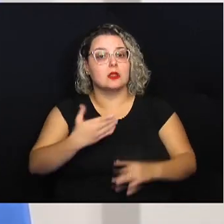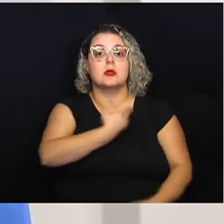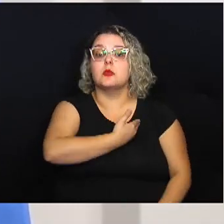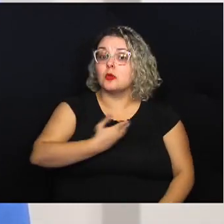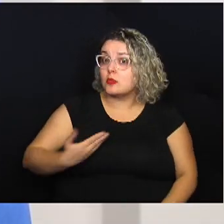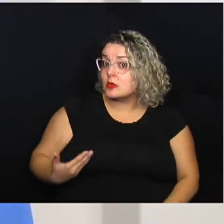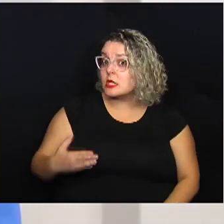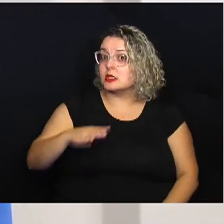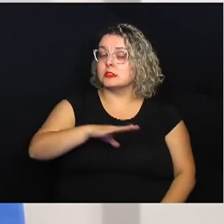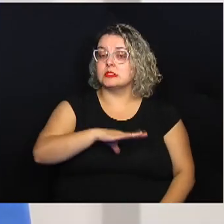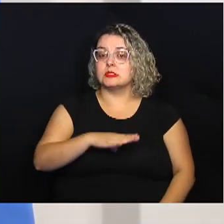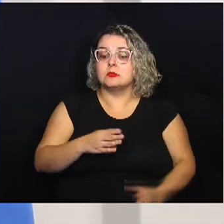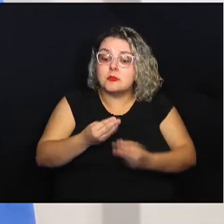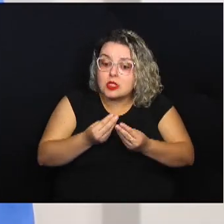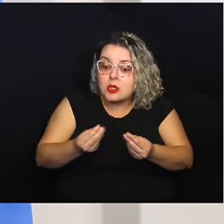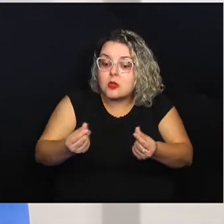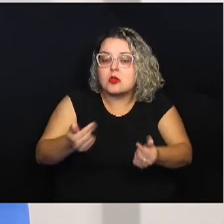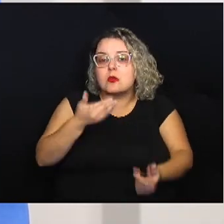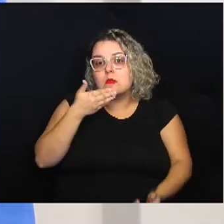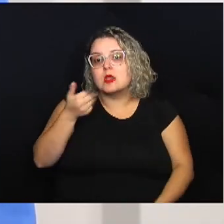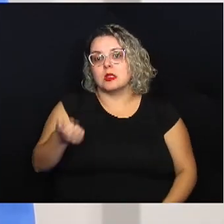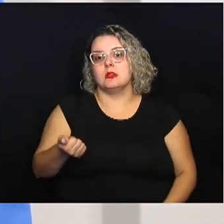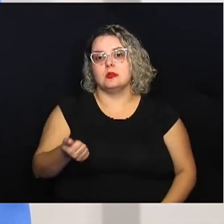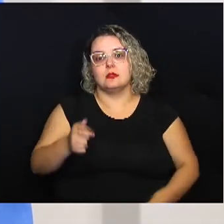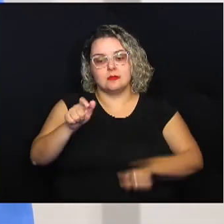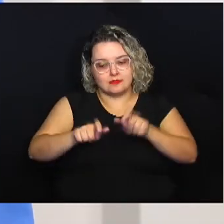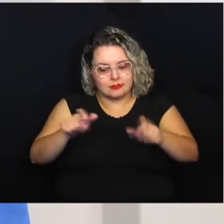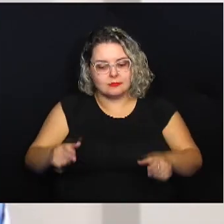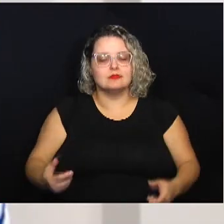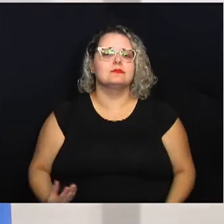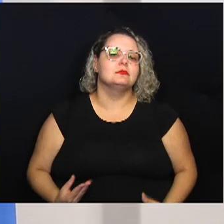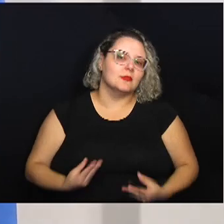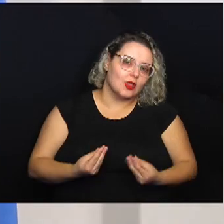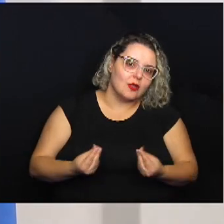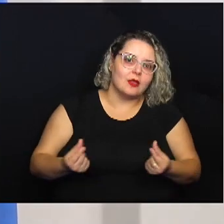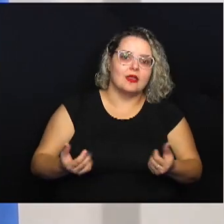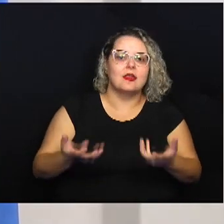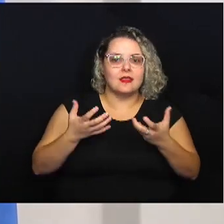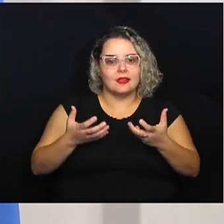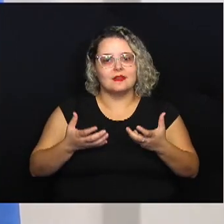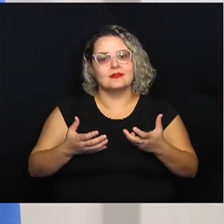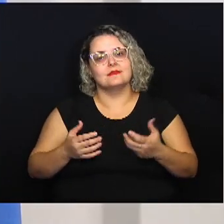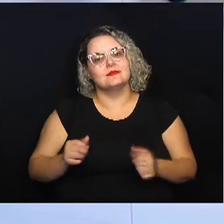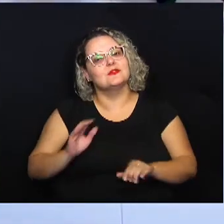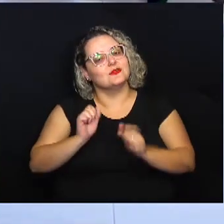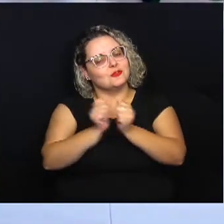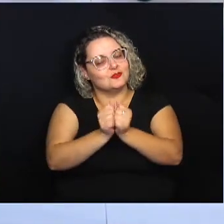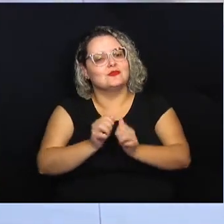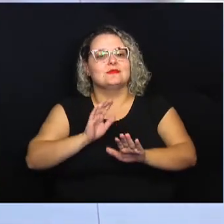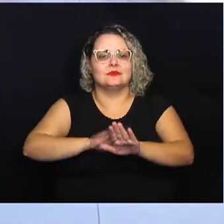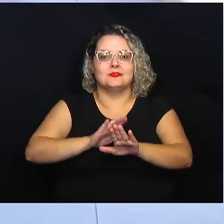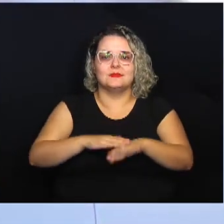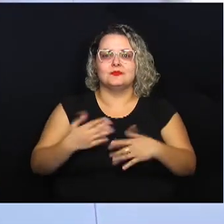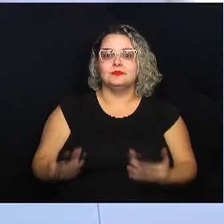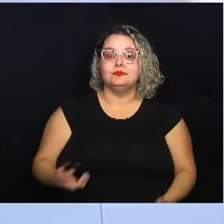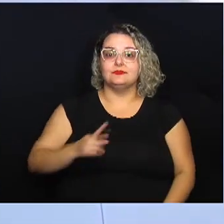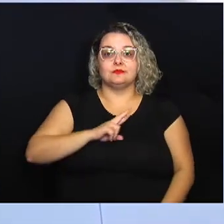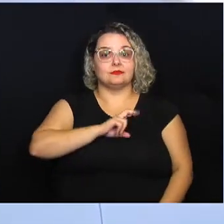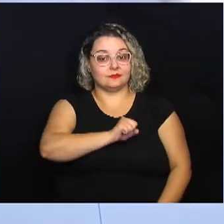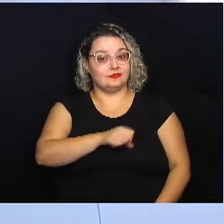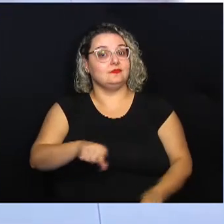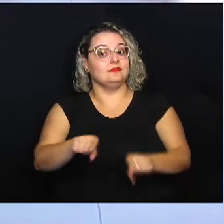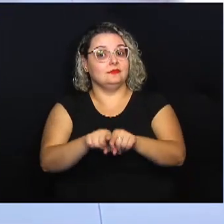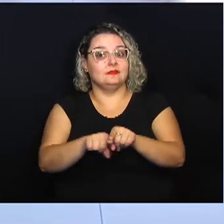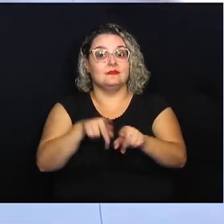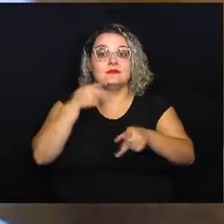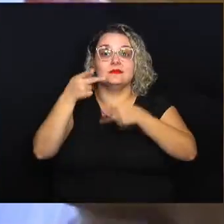município, para melhorar a qualidade de vida das pessoas, né? E a gente quer caminhar com outras ações nessa linha. Rossini destaca também